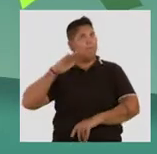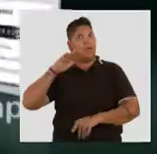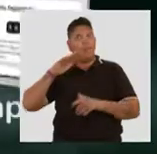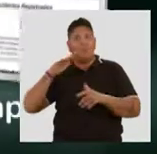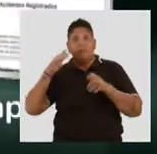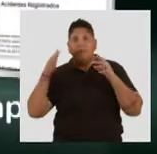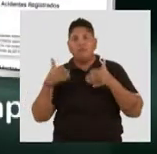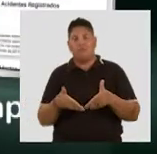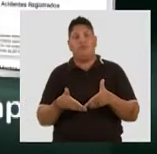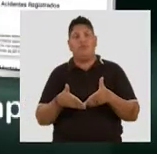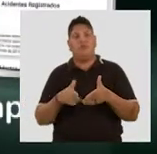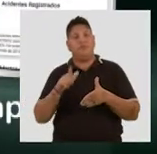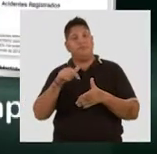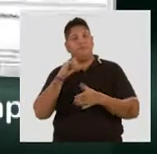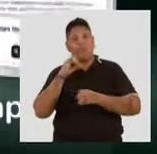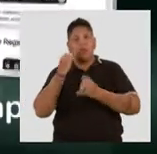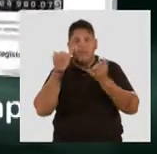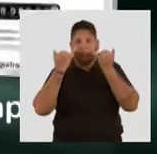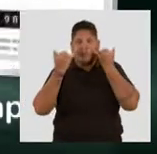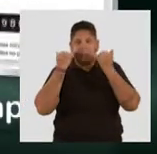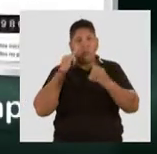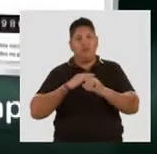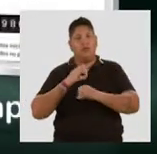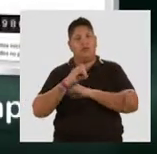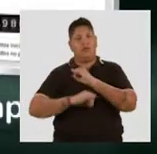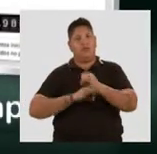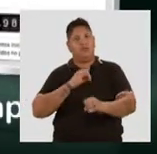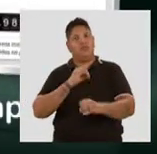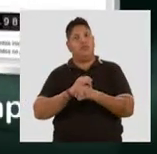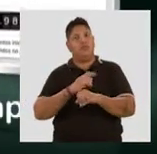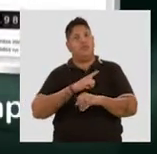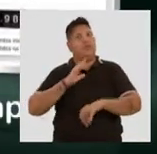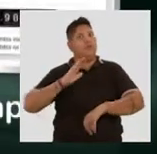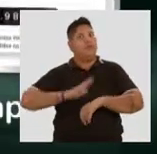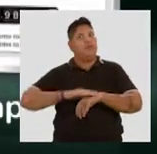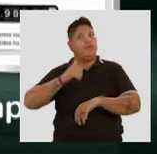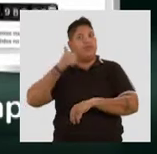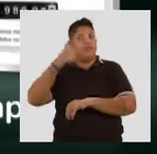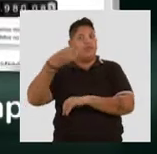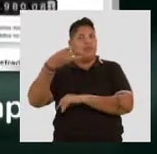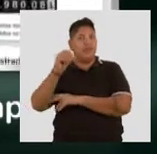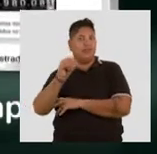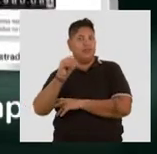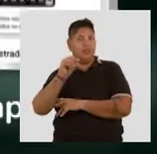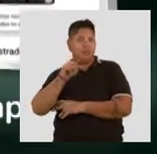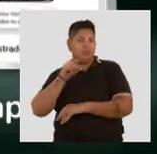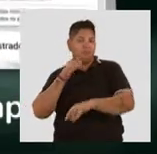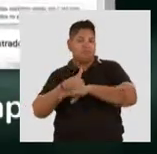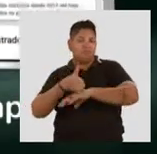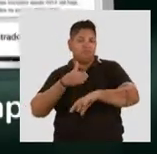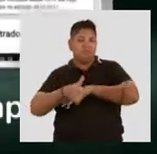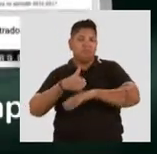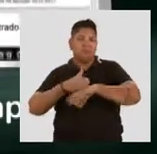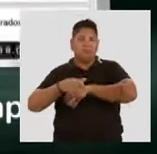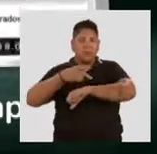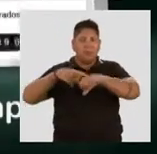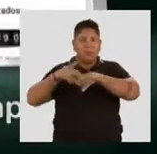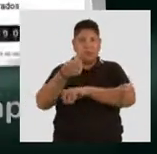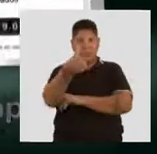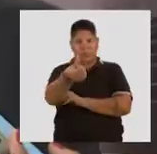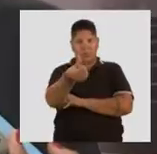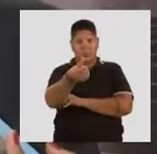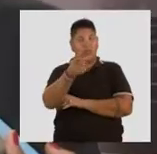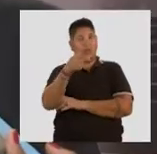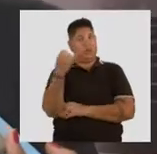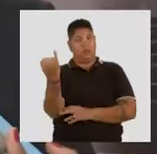atingidos. Essas informações estão reunidas na plataforma, que já conta com mais de 130 mil acessos em 6